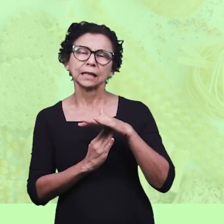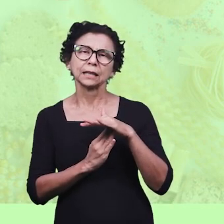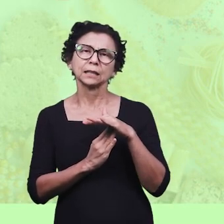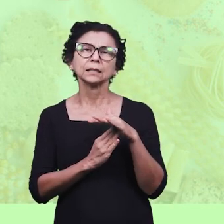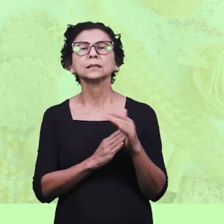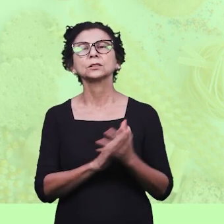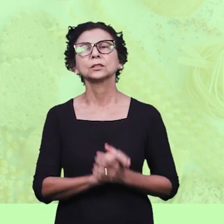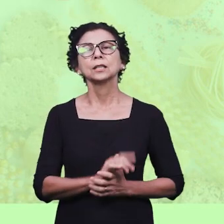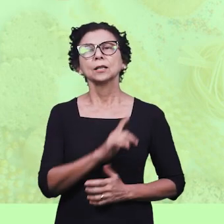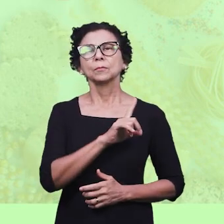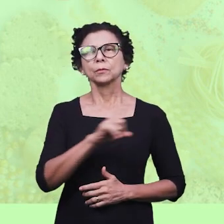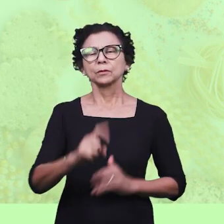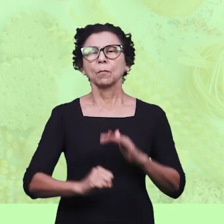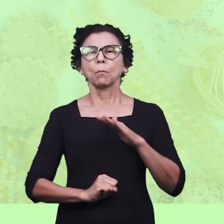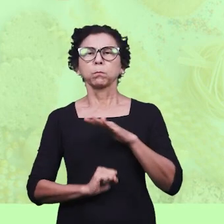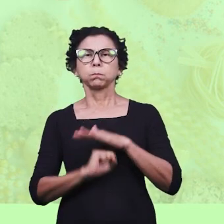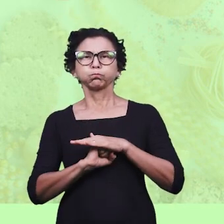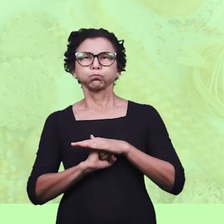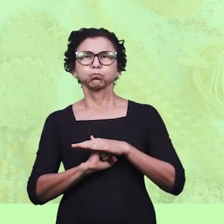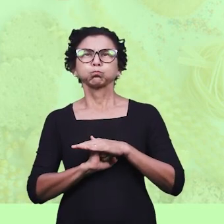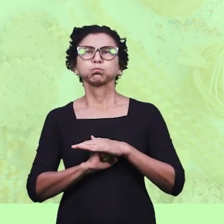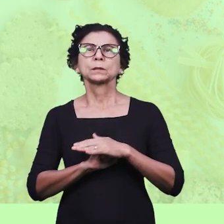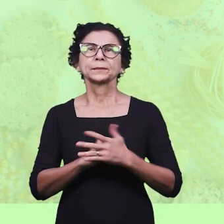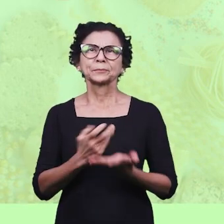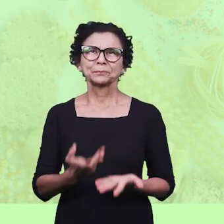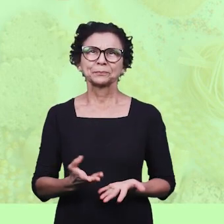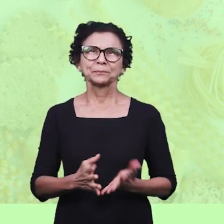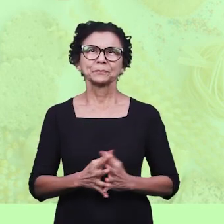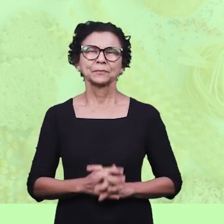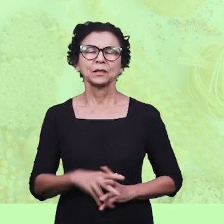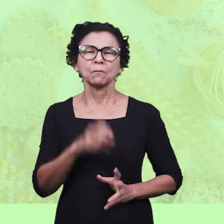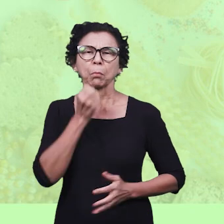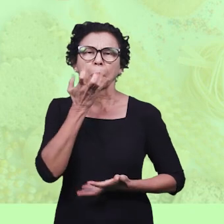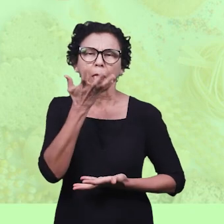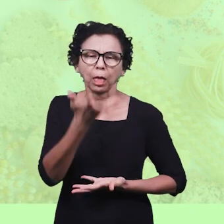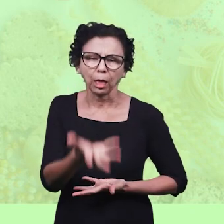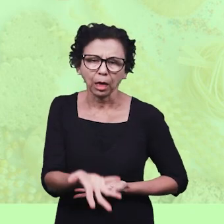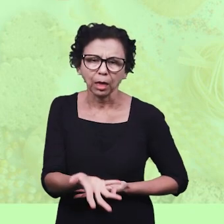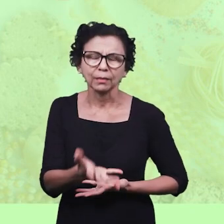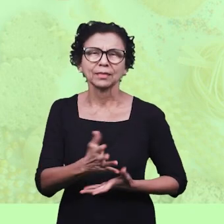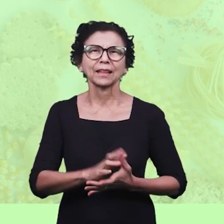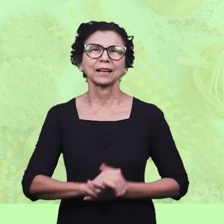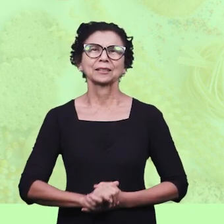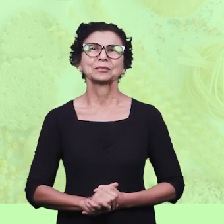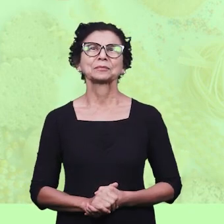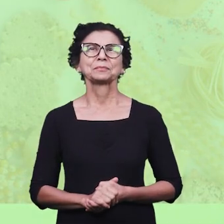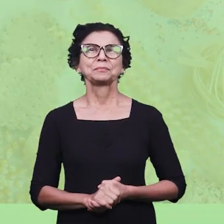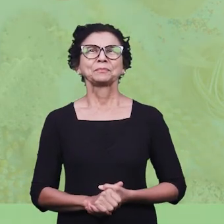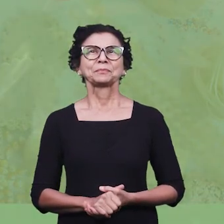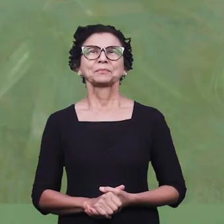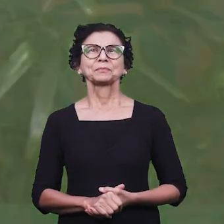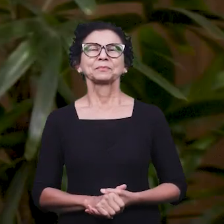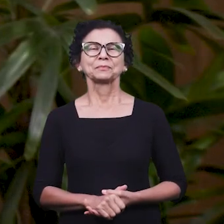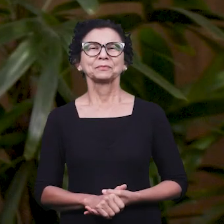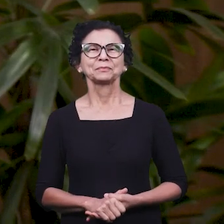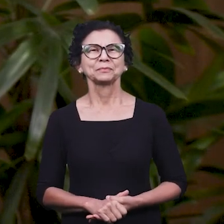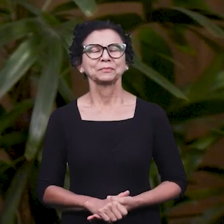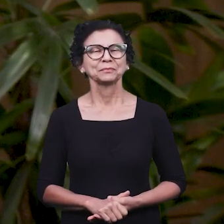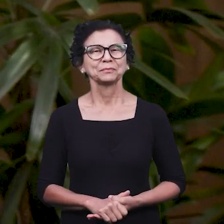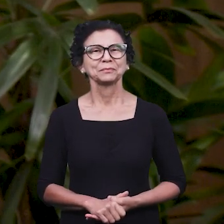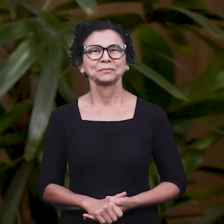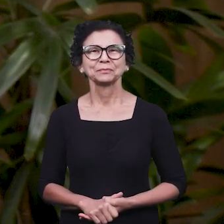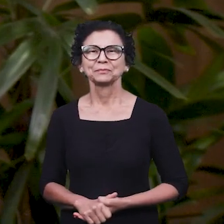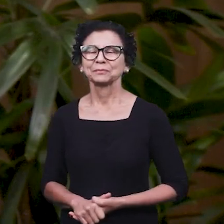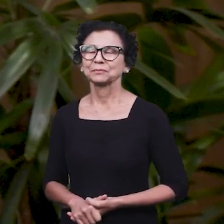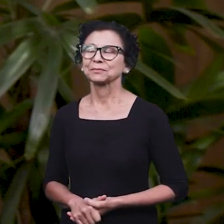porventura não te fartes dele e os venha vomitar. É bem forte, né, esse texto, mas ele nos mostra que a